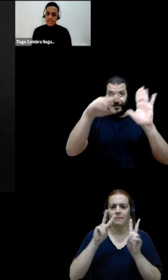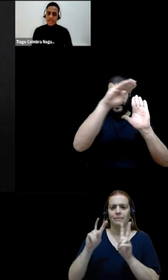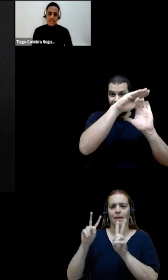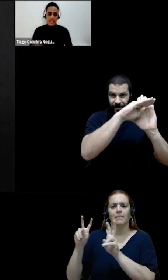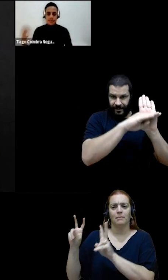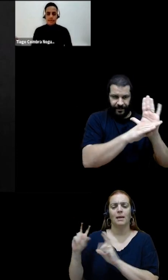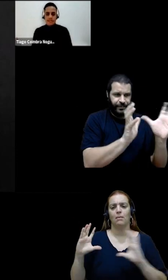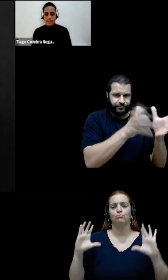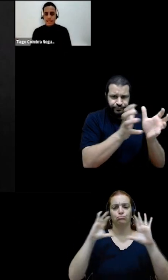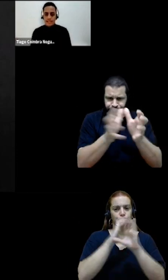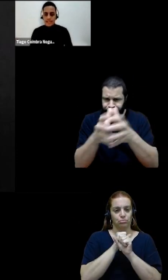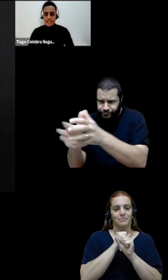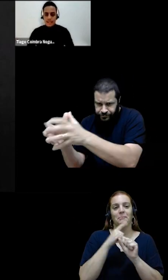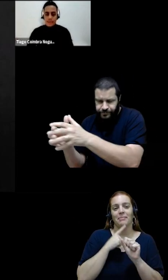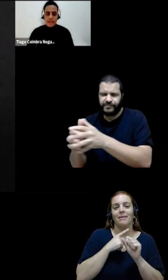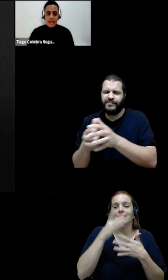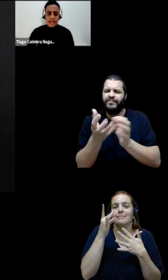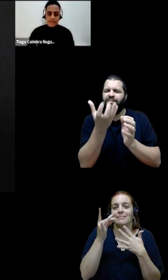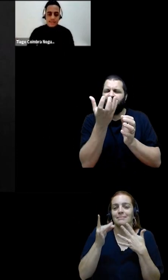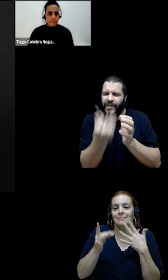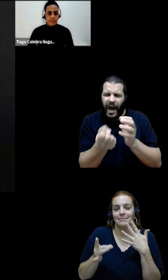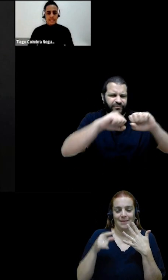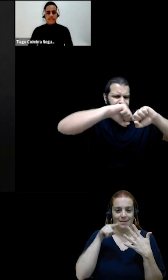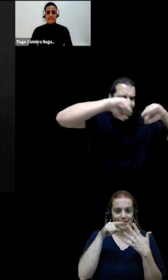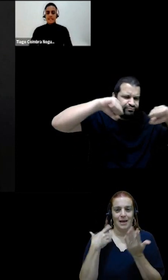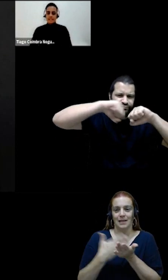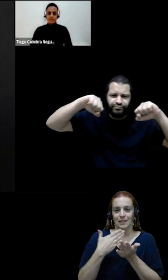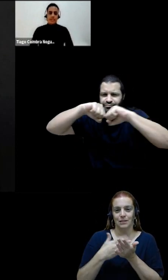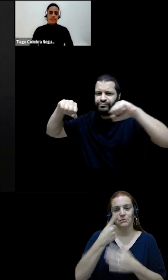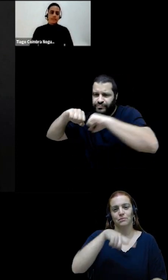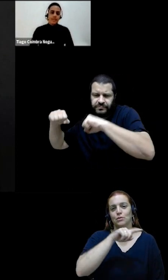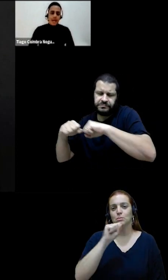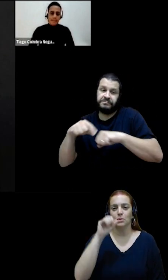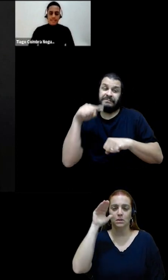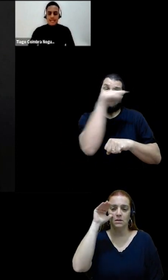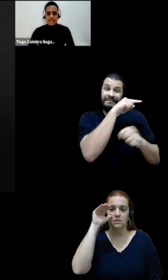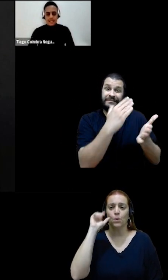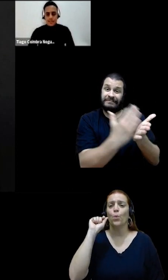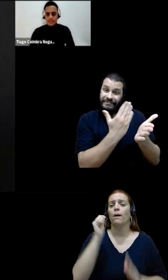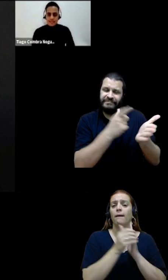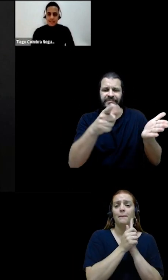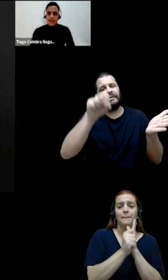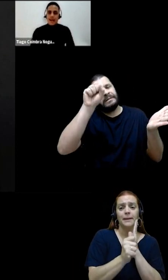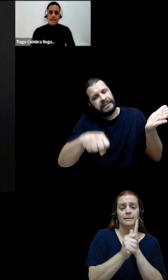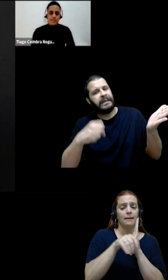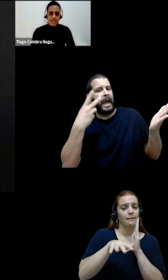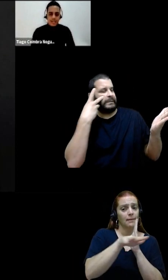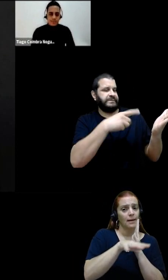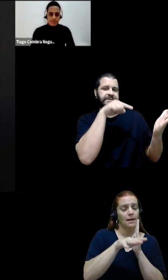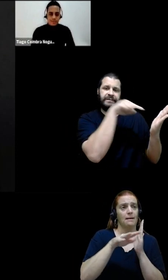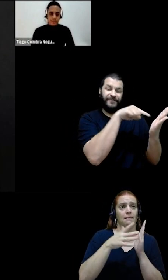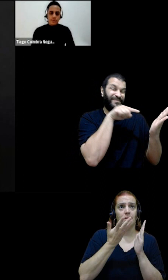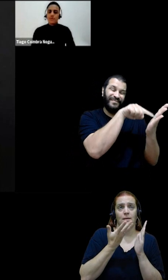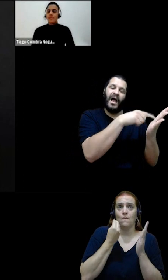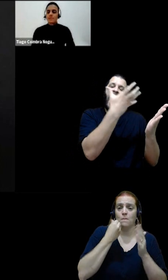selecionei aqui, né, que conta também na descrição ali que vocês vão poder ter acesso, né? Então, habilidades relacionadas à atividade